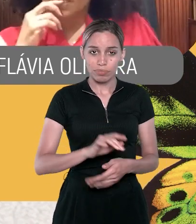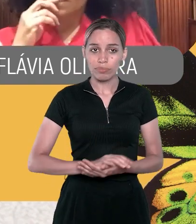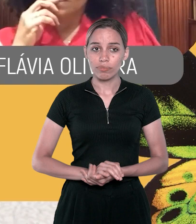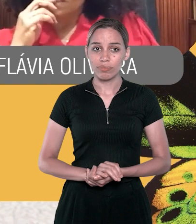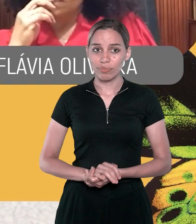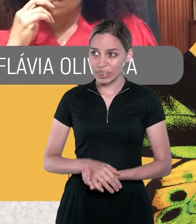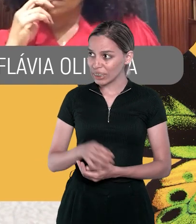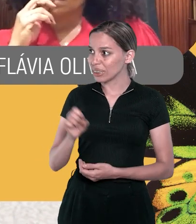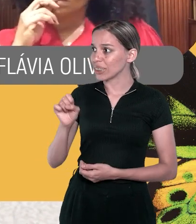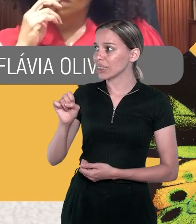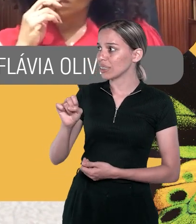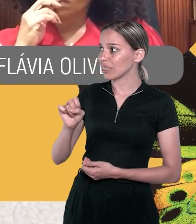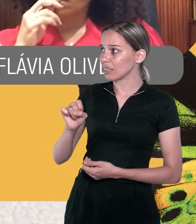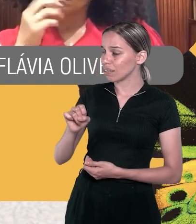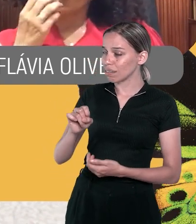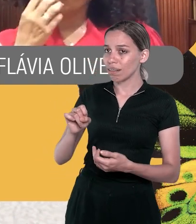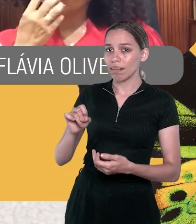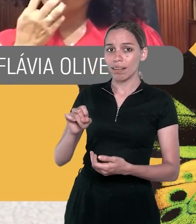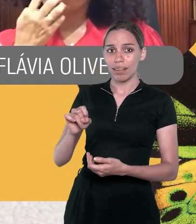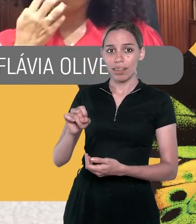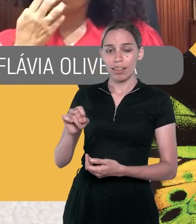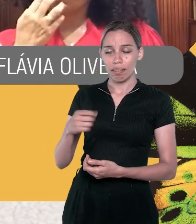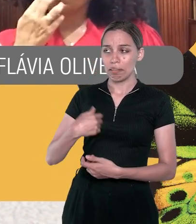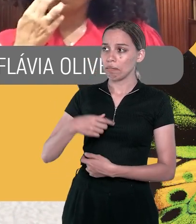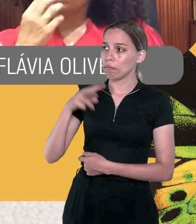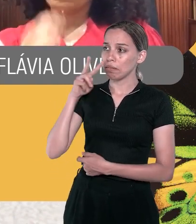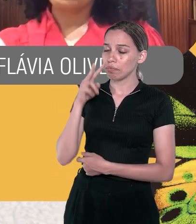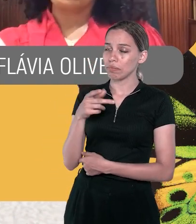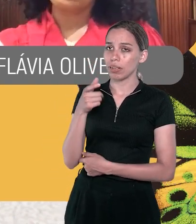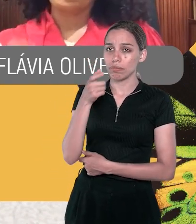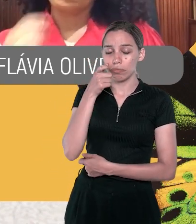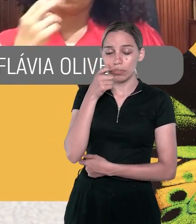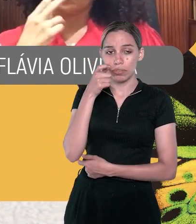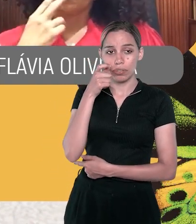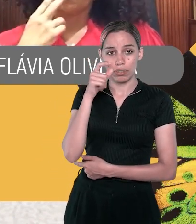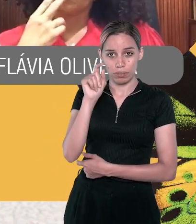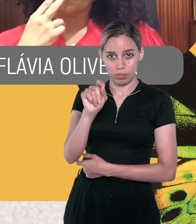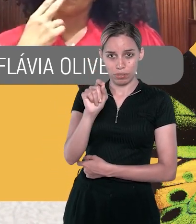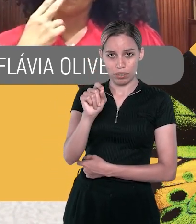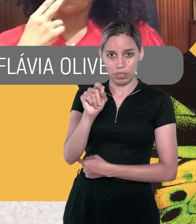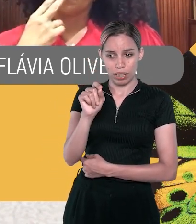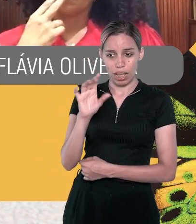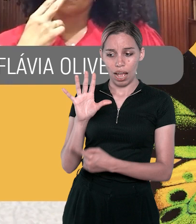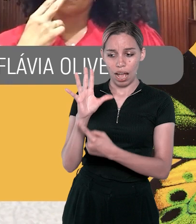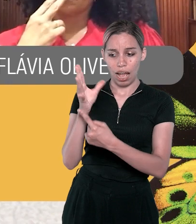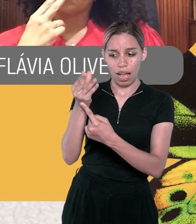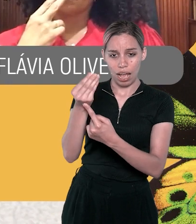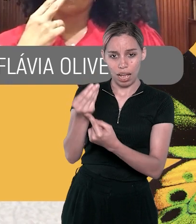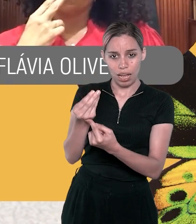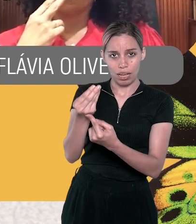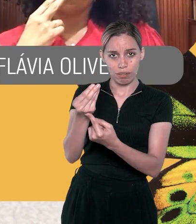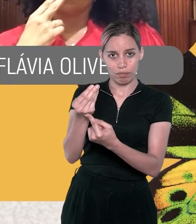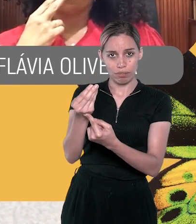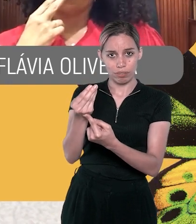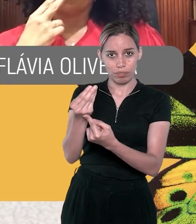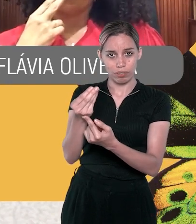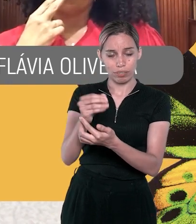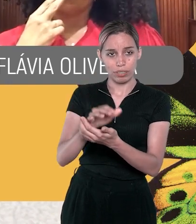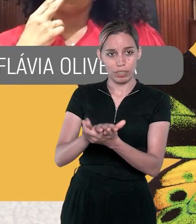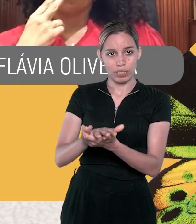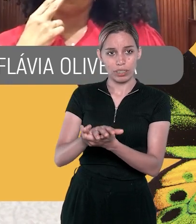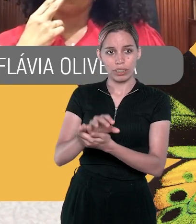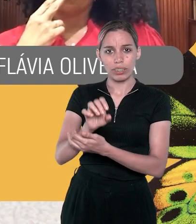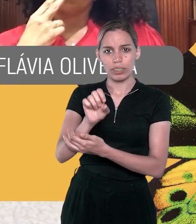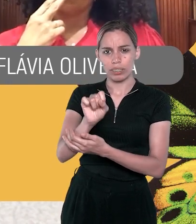coisa curiosa, que é a seguinte: à medida em que essa arte vai se tornando a arte dominante, né, porque você chama de popular,